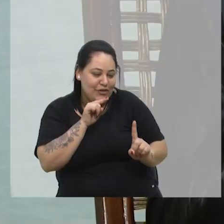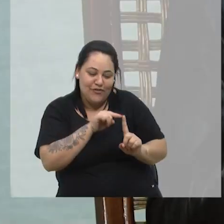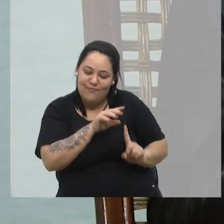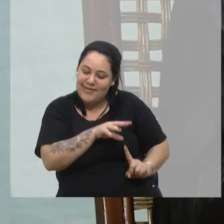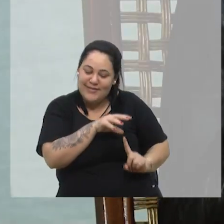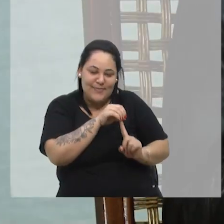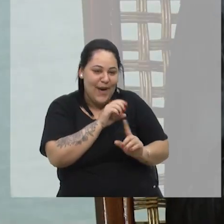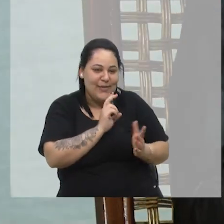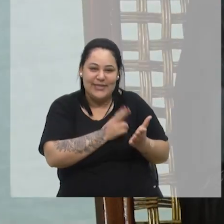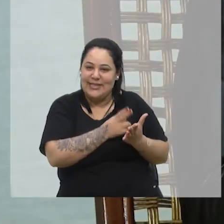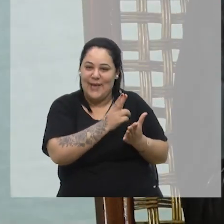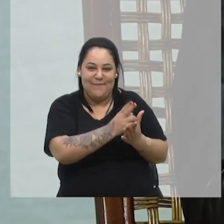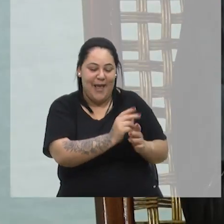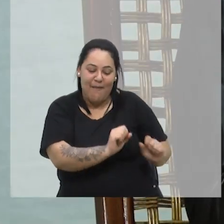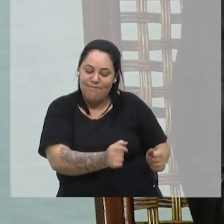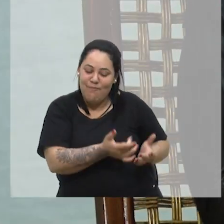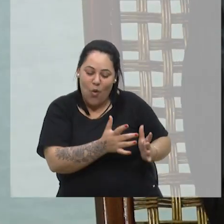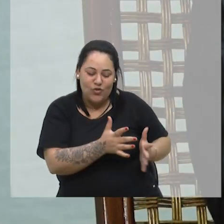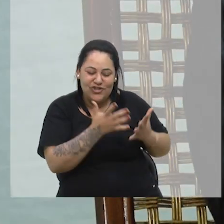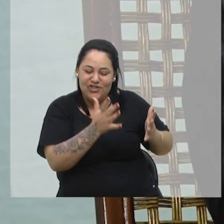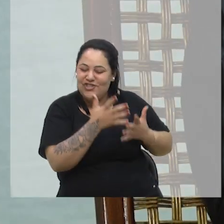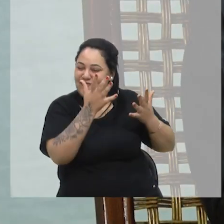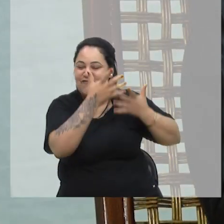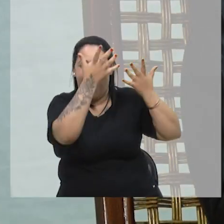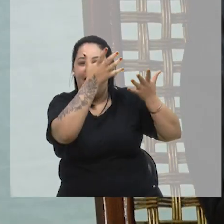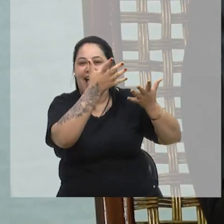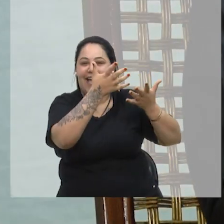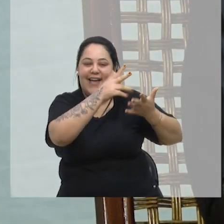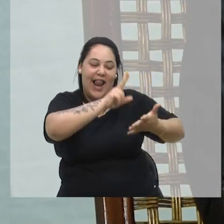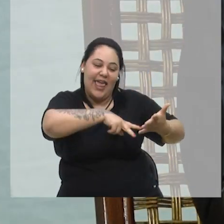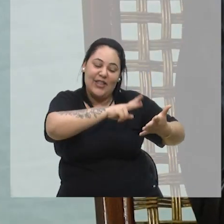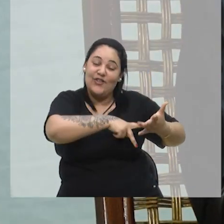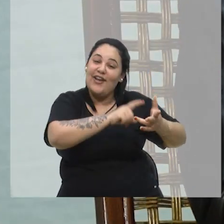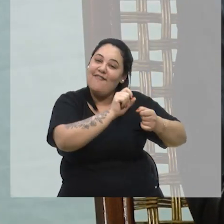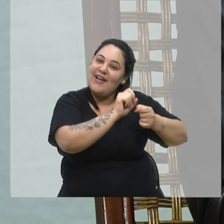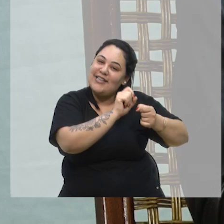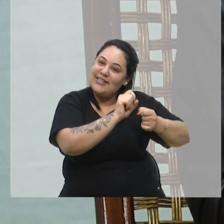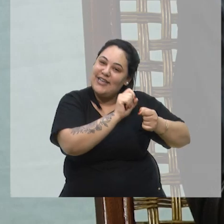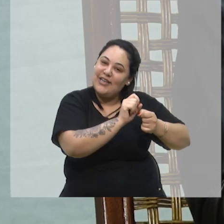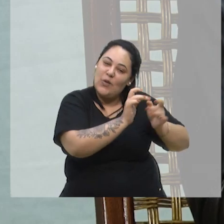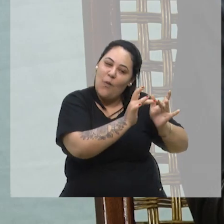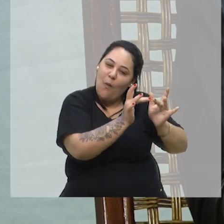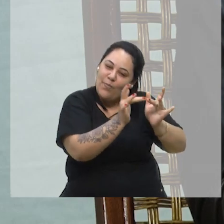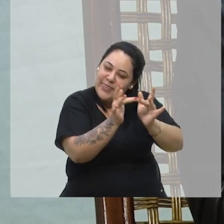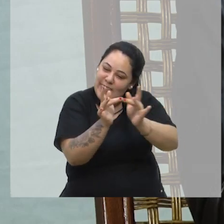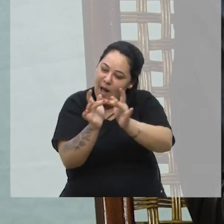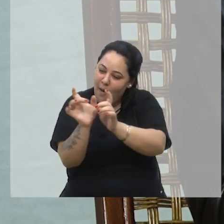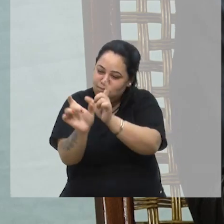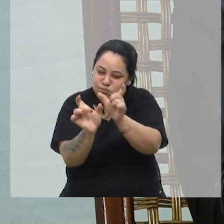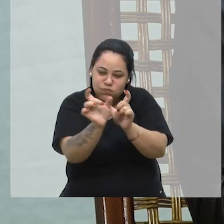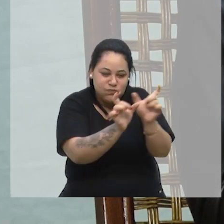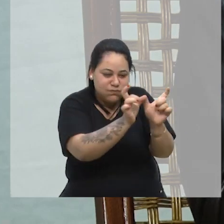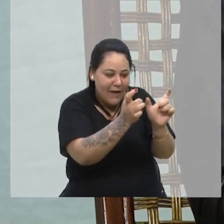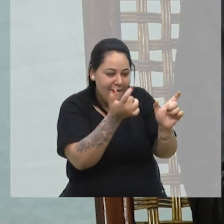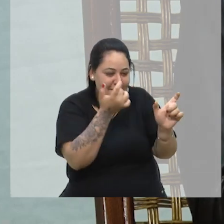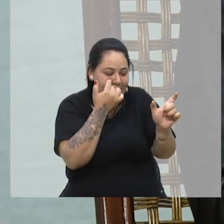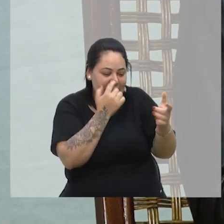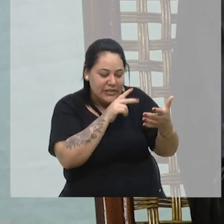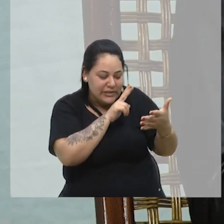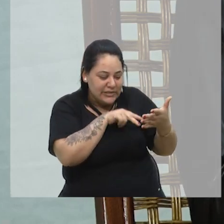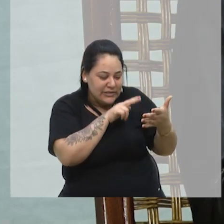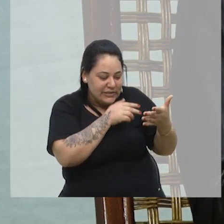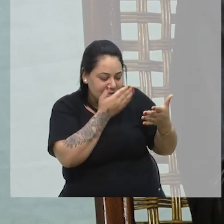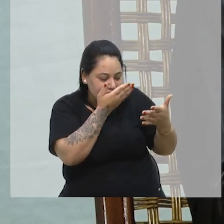intuito principal, né, é incentivar a leitura, fazendo com que as pessoas vejam nela